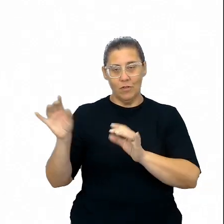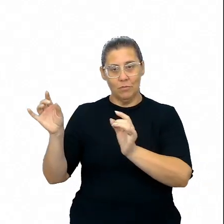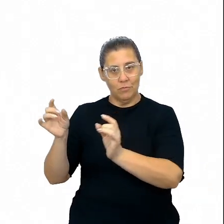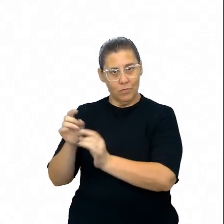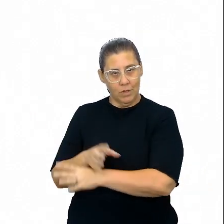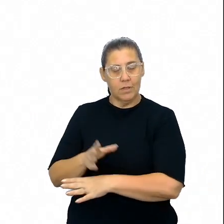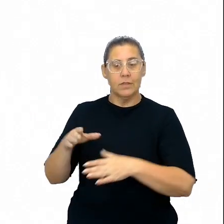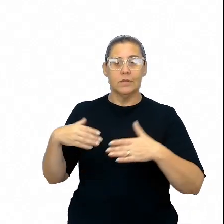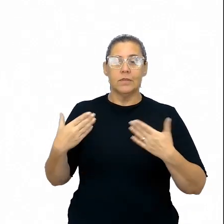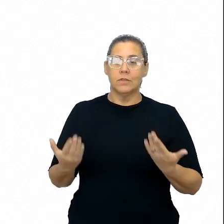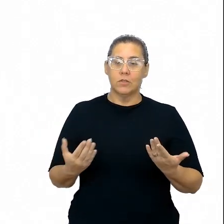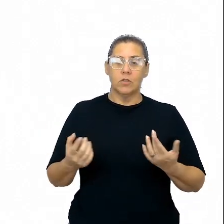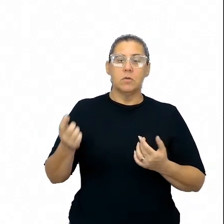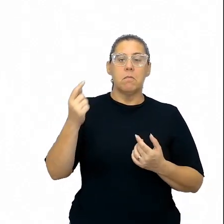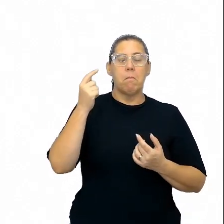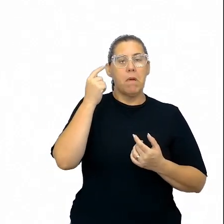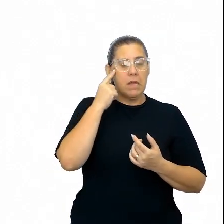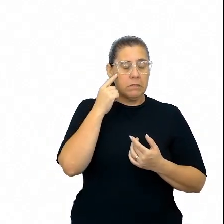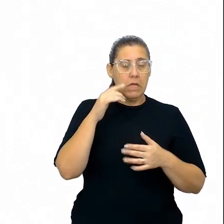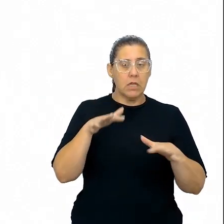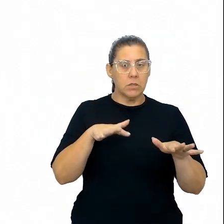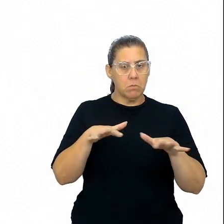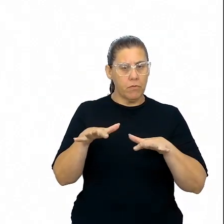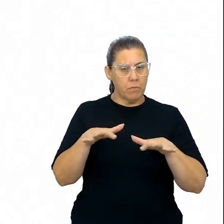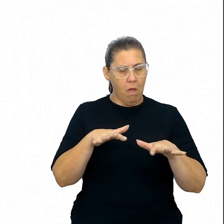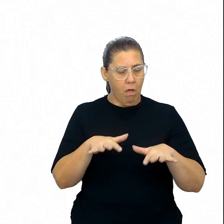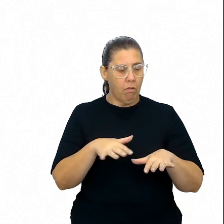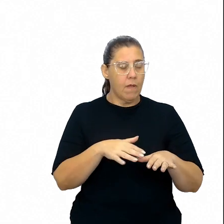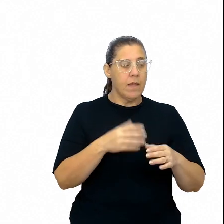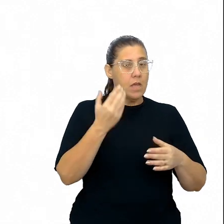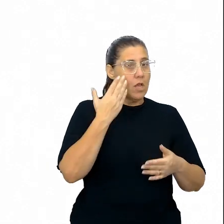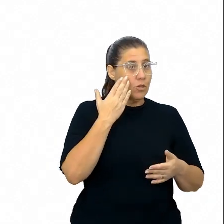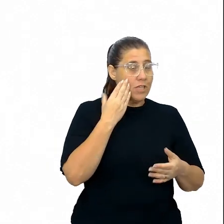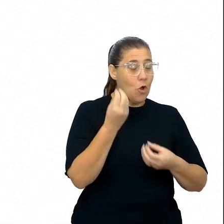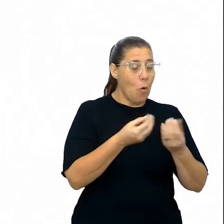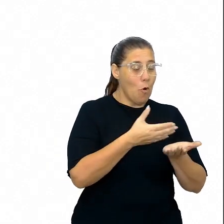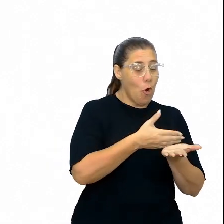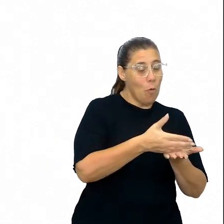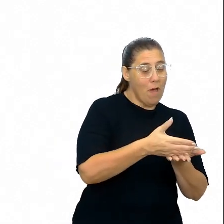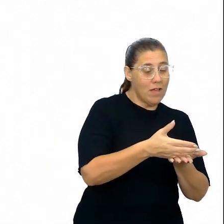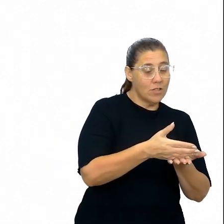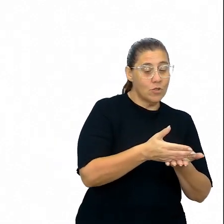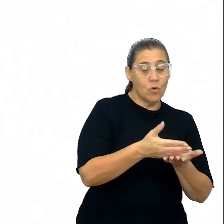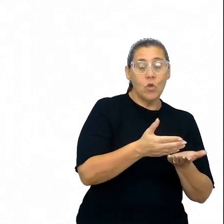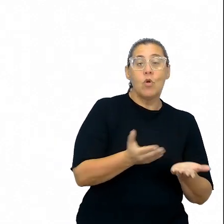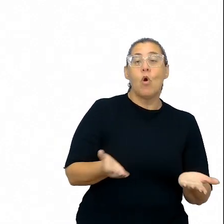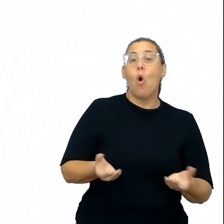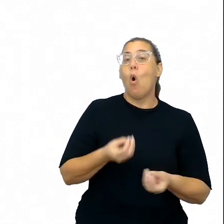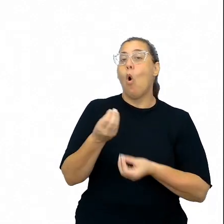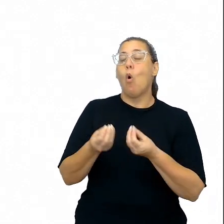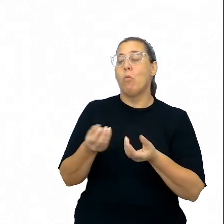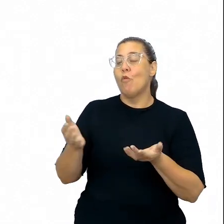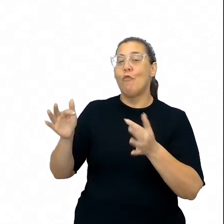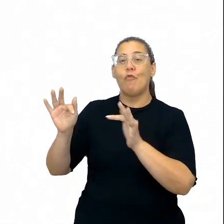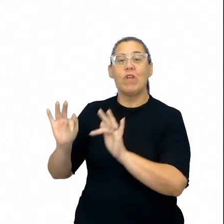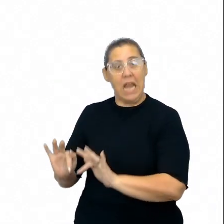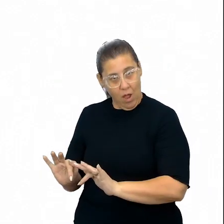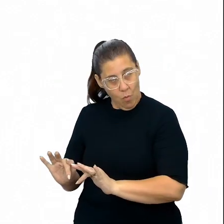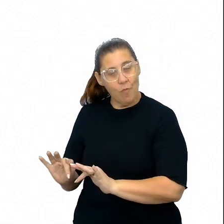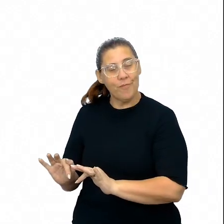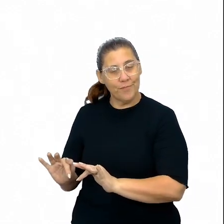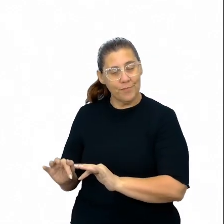finalizando. Então, a partir do momento que eu pensar nesse movimento, eu sei de onde eu saio, eu sei para onde eu quero chegar. Não é isso?